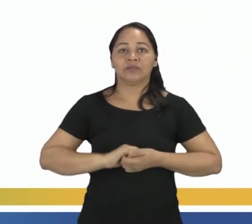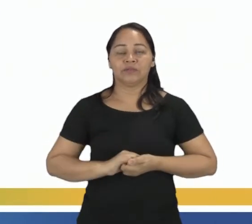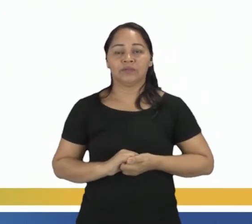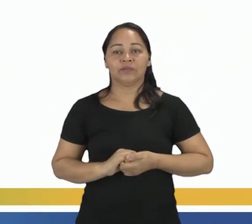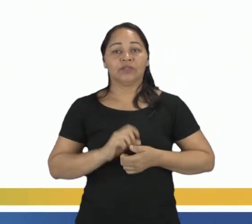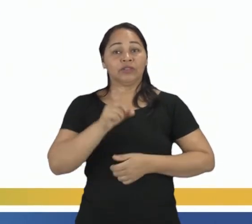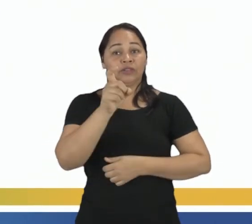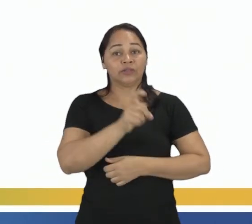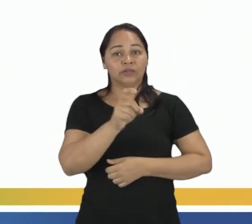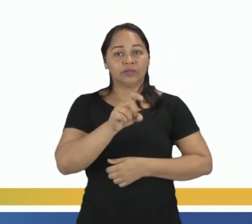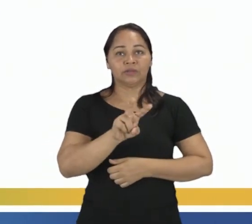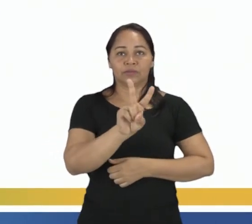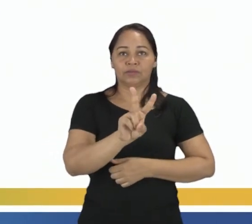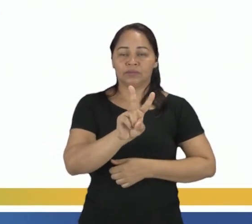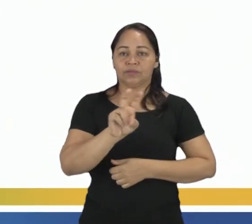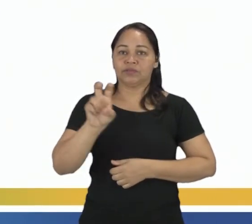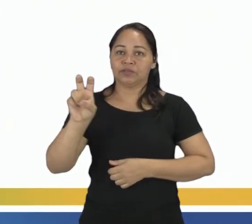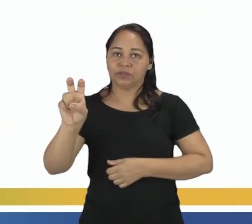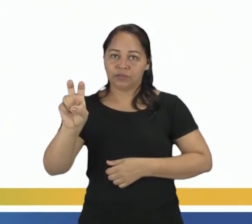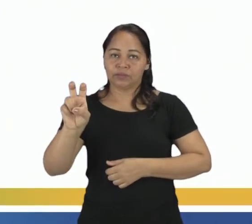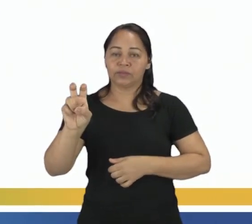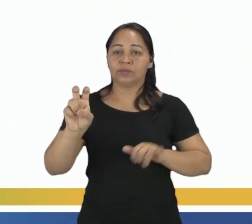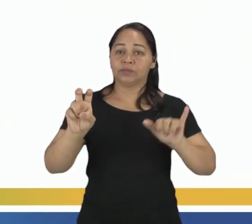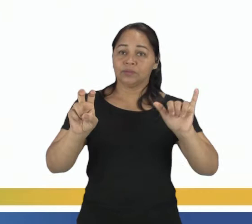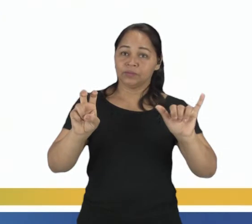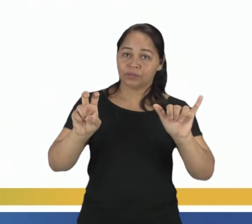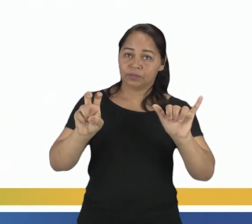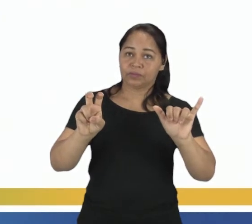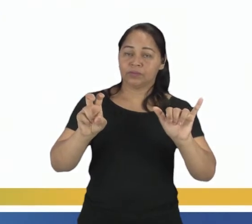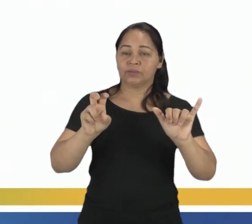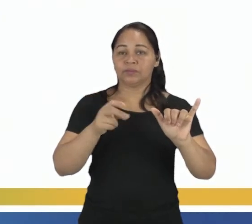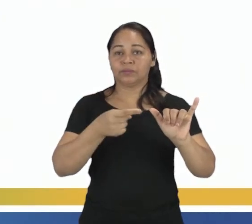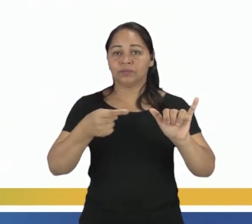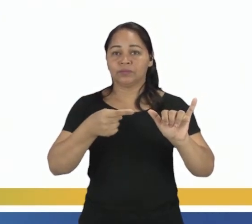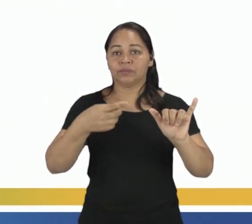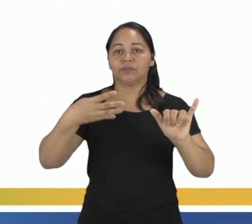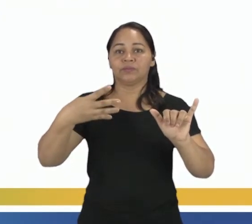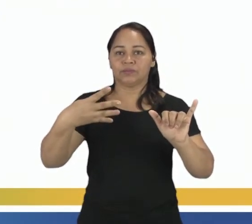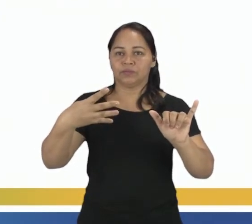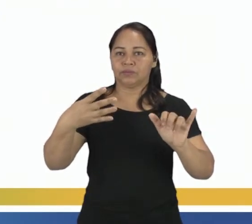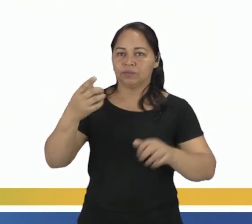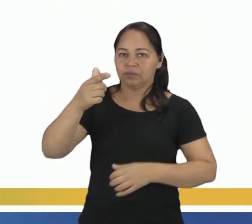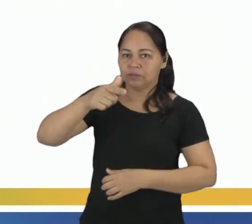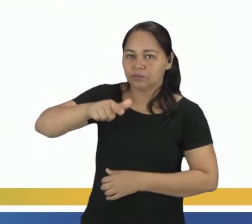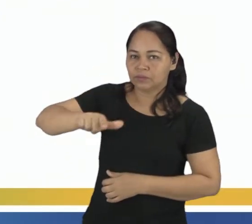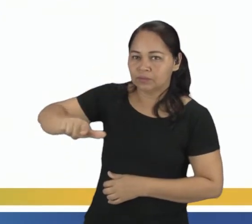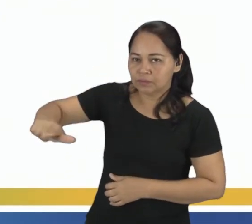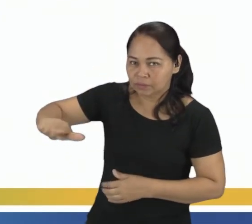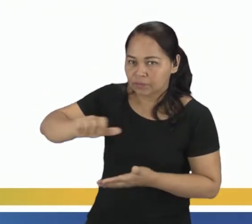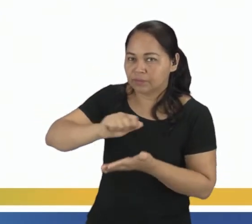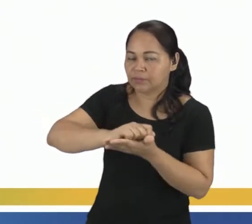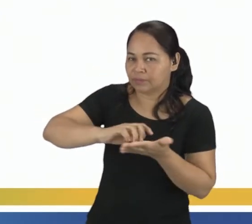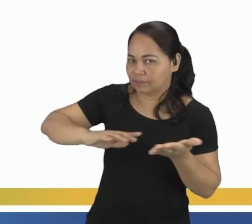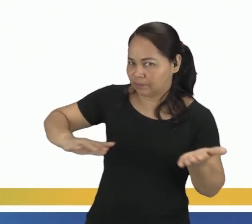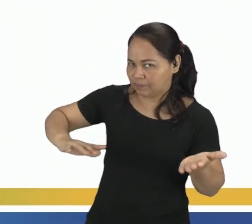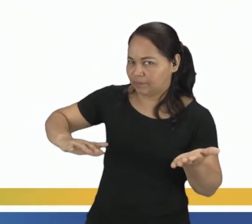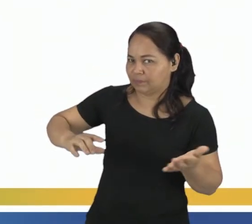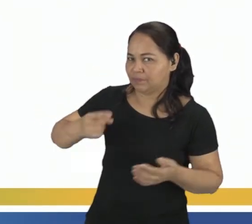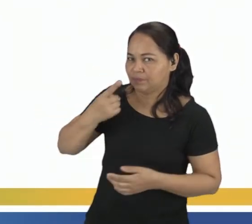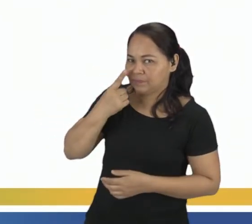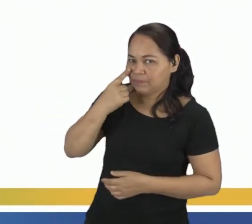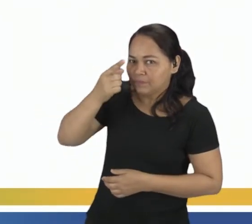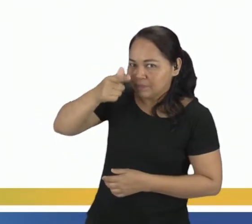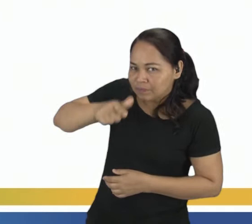4. Vamos para uma outra situação de um problema que vai trabalhar a ideia de valor numérico